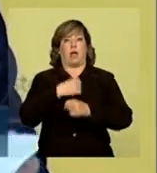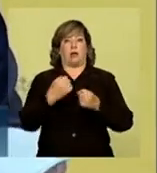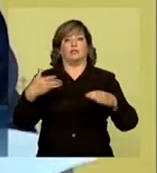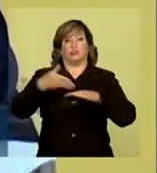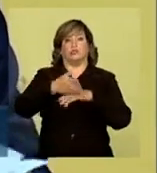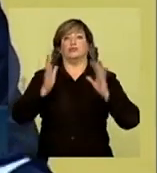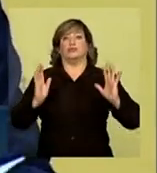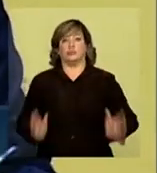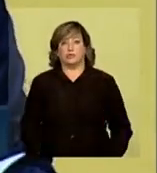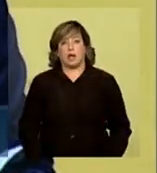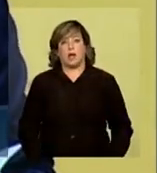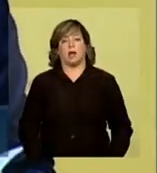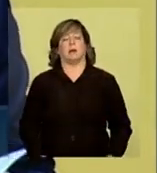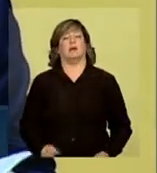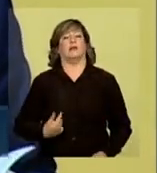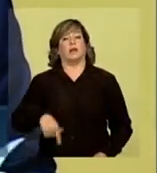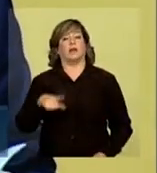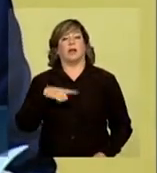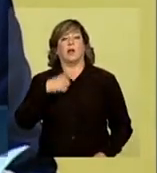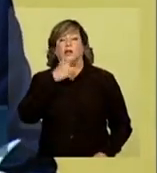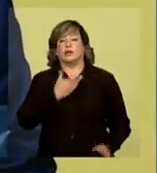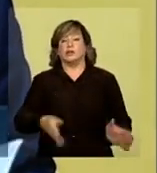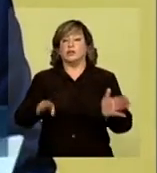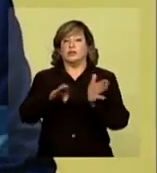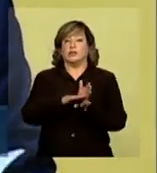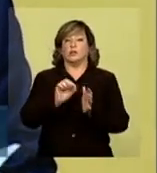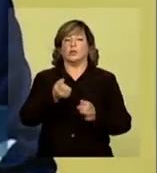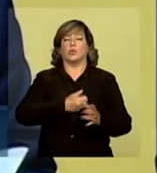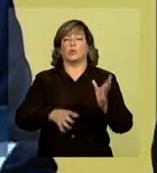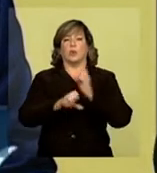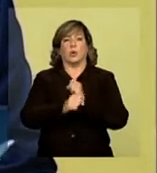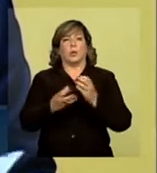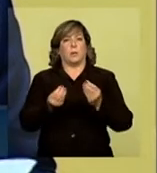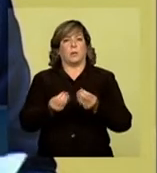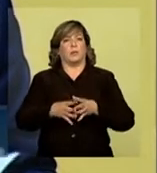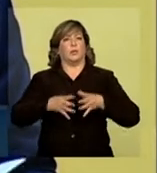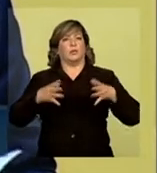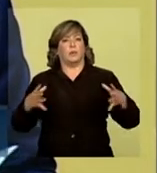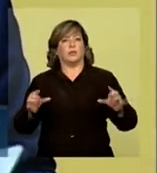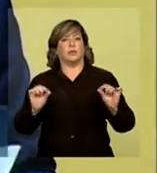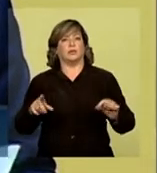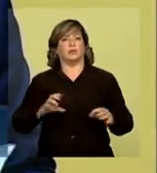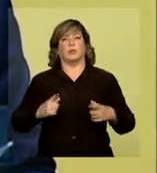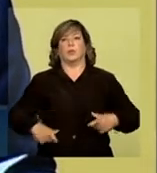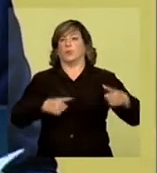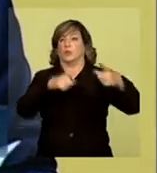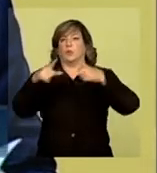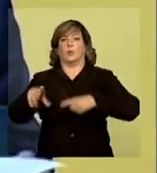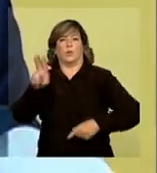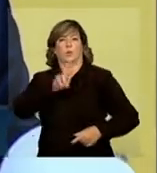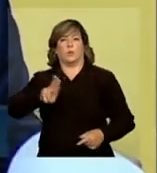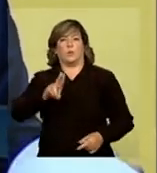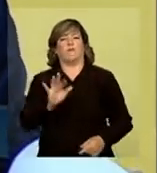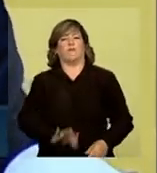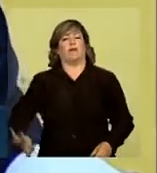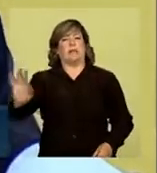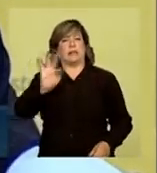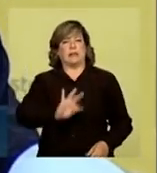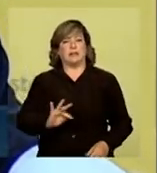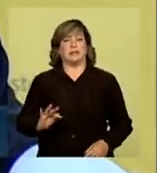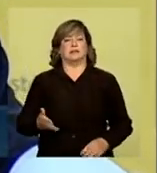universidades entraram e nós estamos chegando a um número muito expressivo de instituições federais